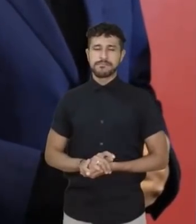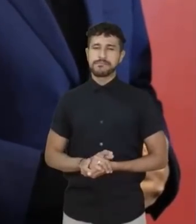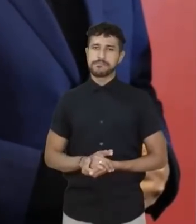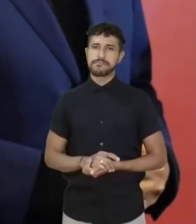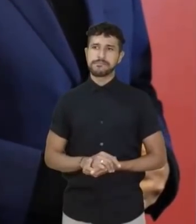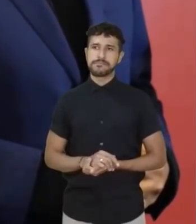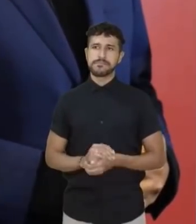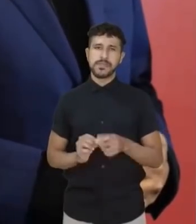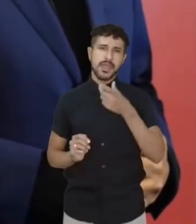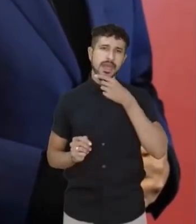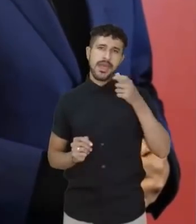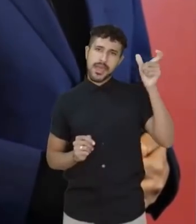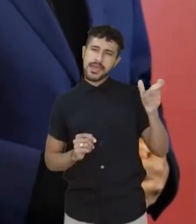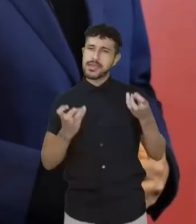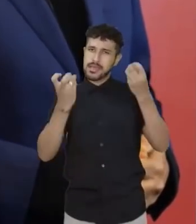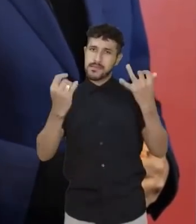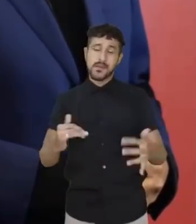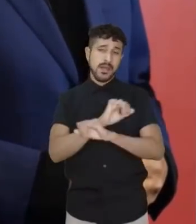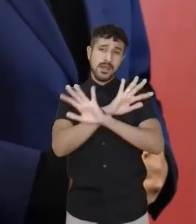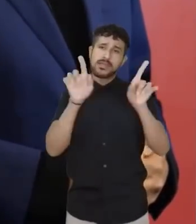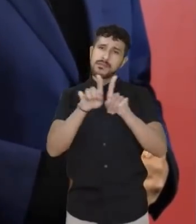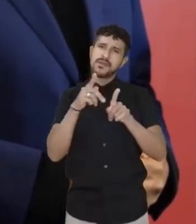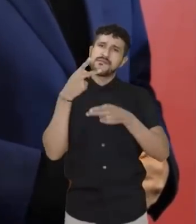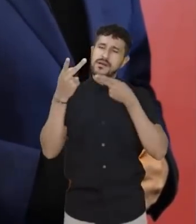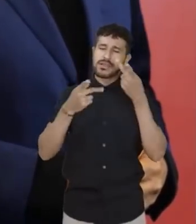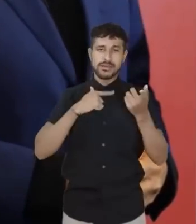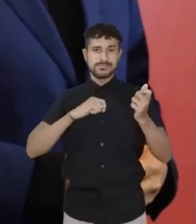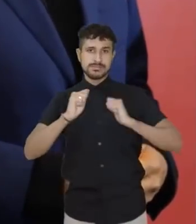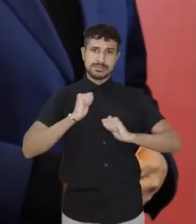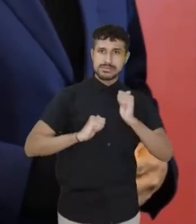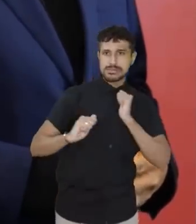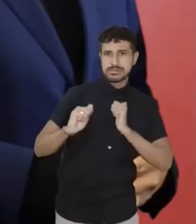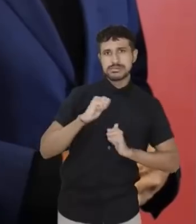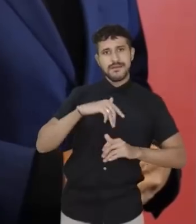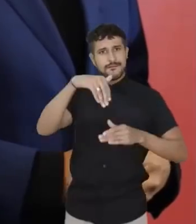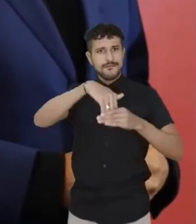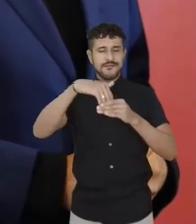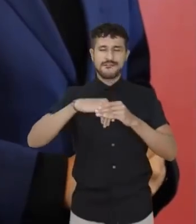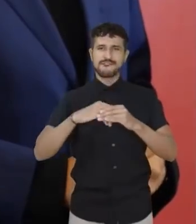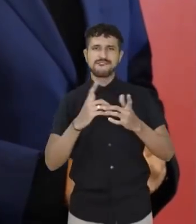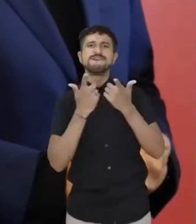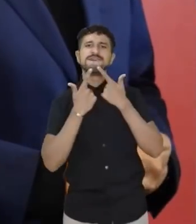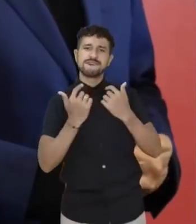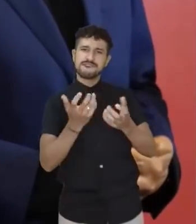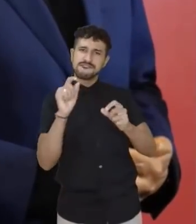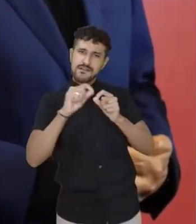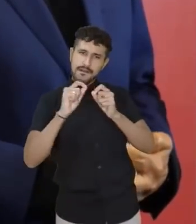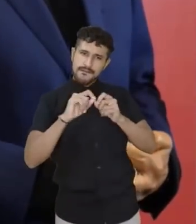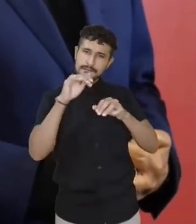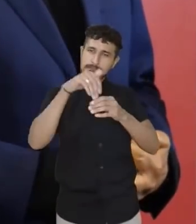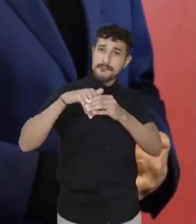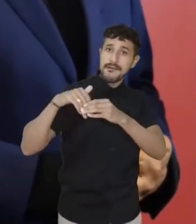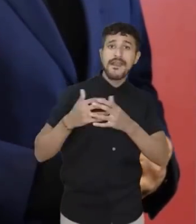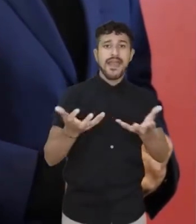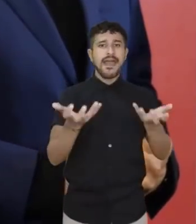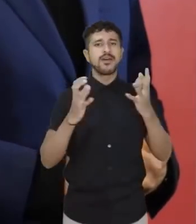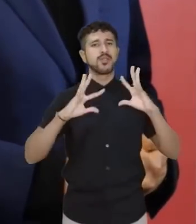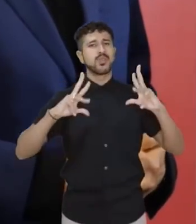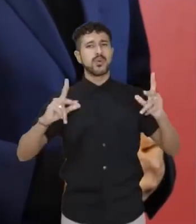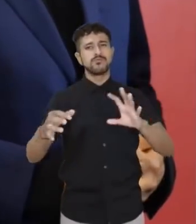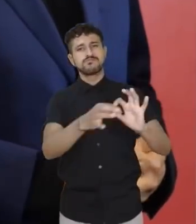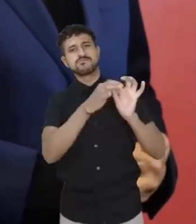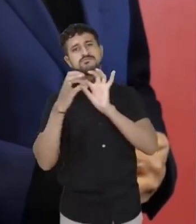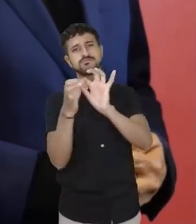claro isso, né? E falou da empolgação que está com a campanha, a disposição de fazer campanha e que quer todo mundo junto aí,